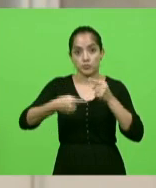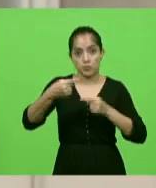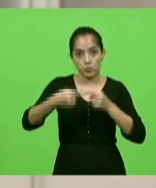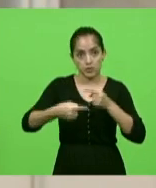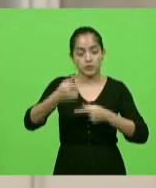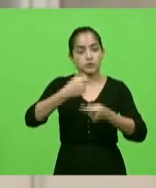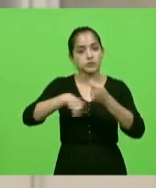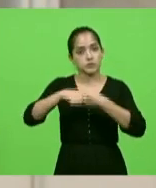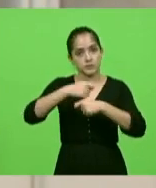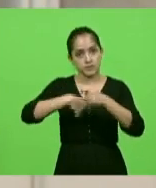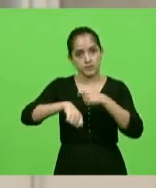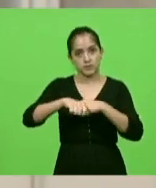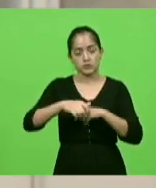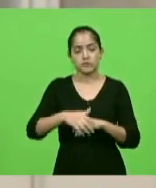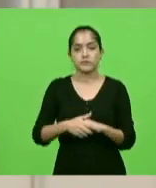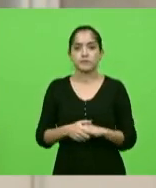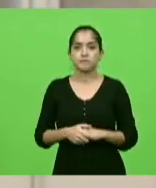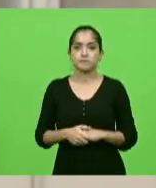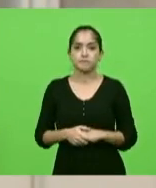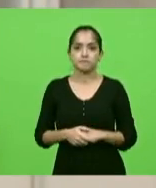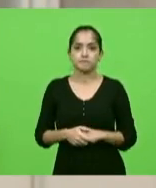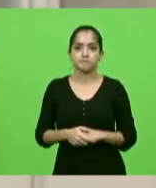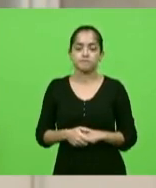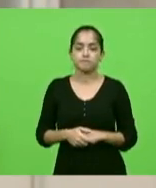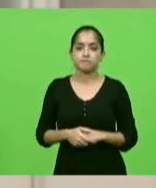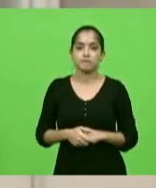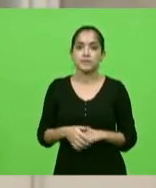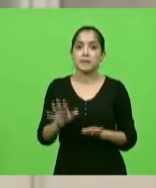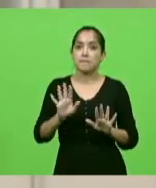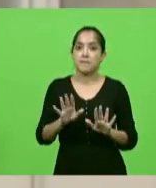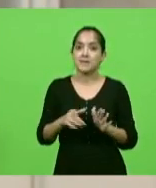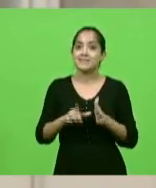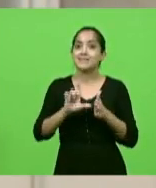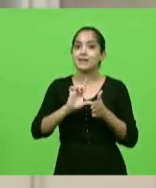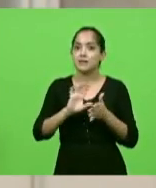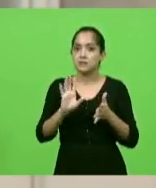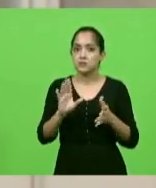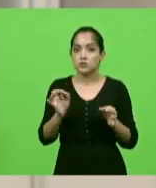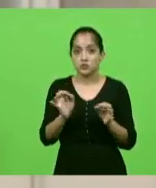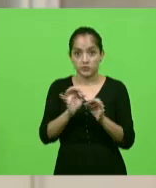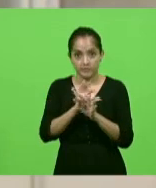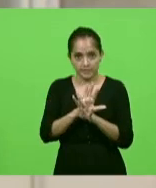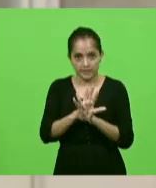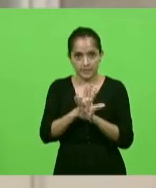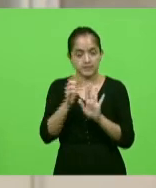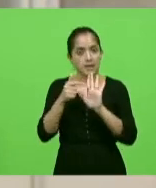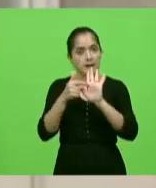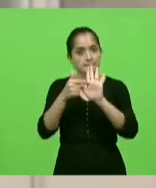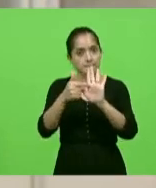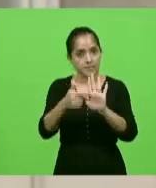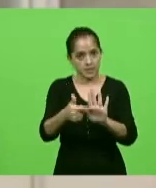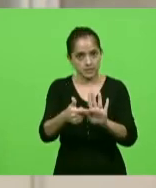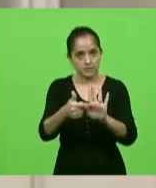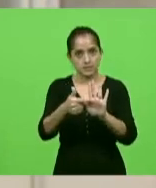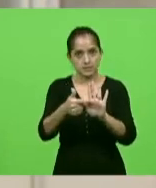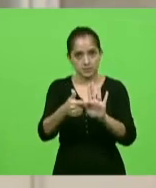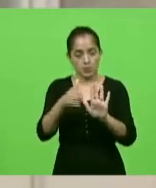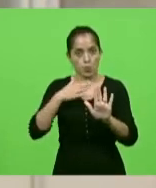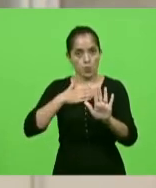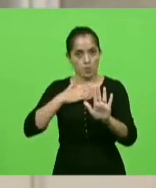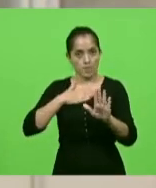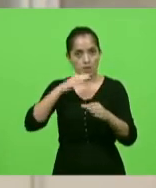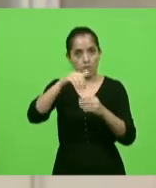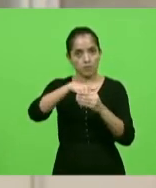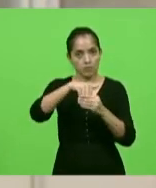político-administrativa e é um de finalizar e apresentar em definitivo